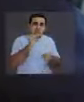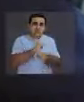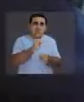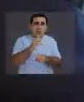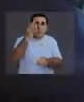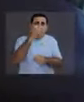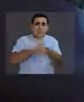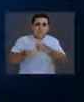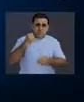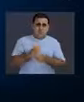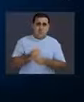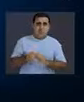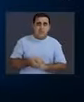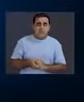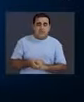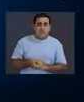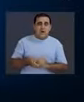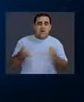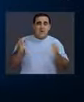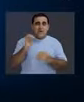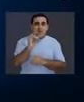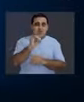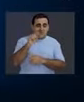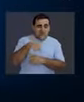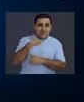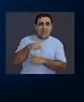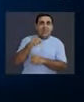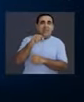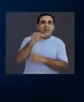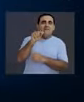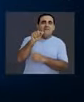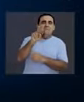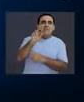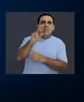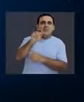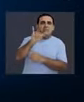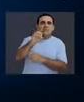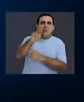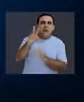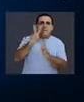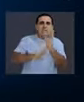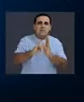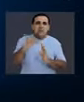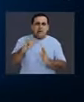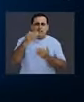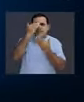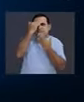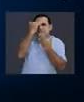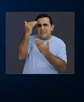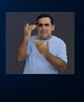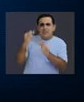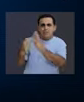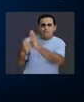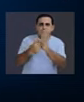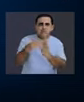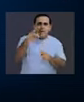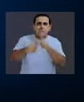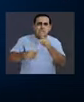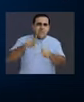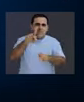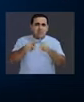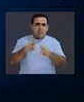havia 4 anos. Aqui é a Franciomar da Vila Itamar. Eu quero agradecer e quero mostrar para o